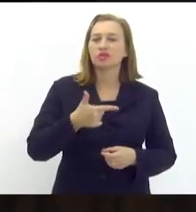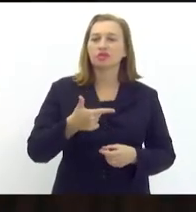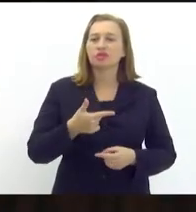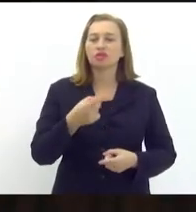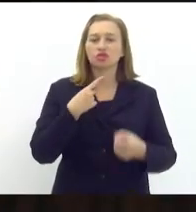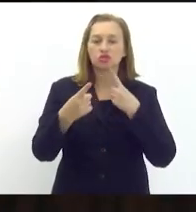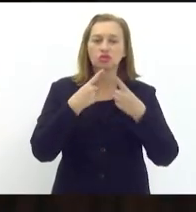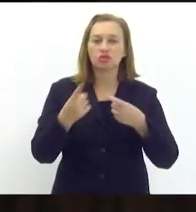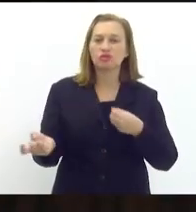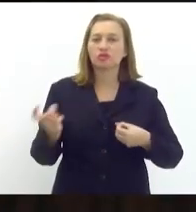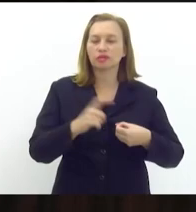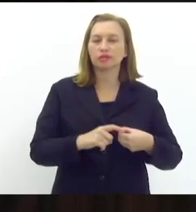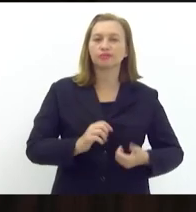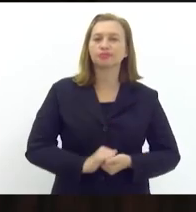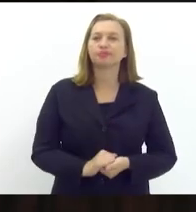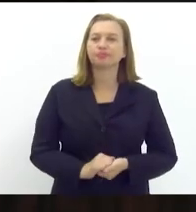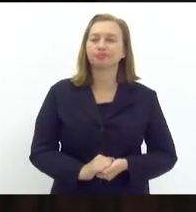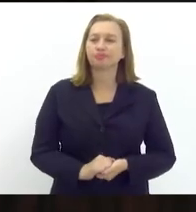discussão